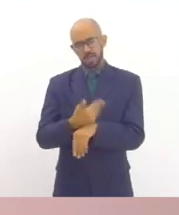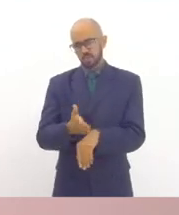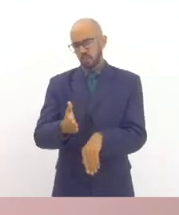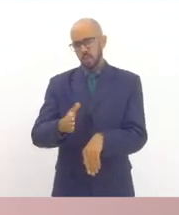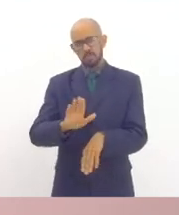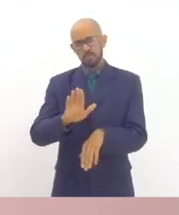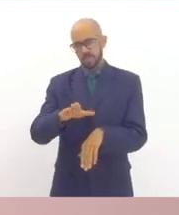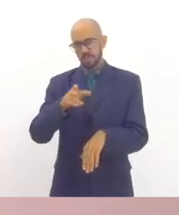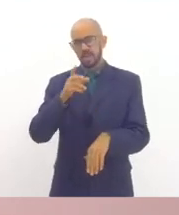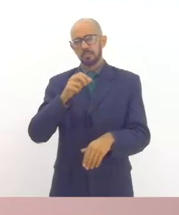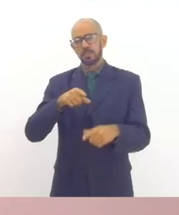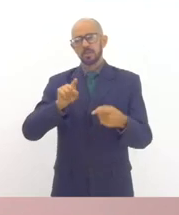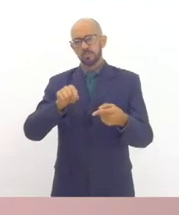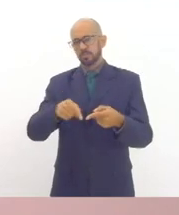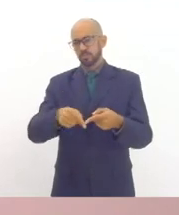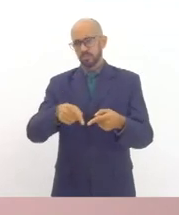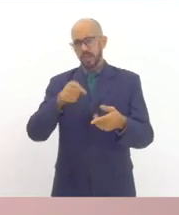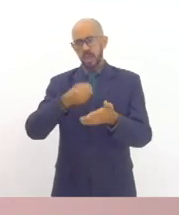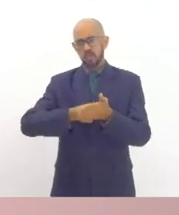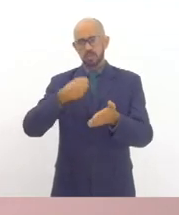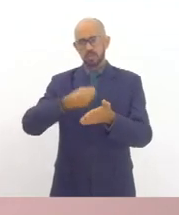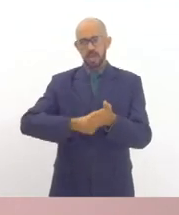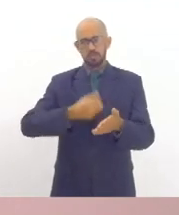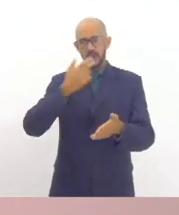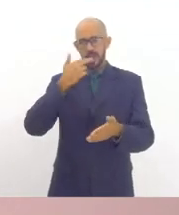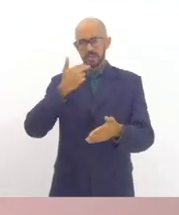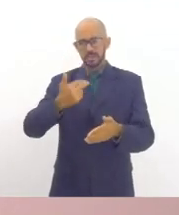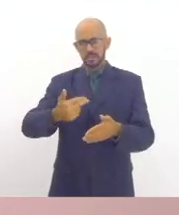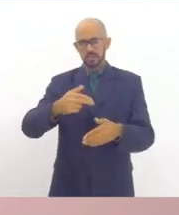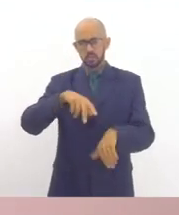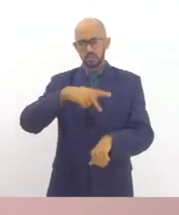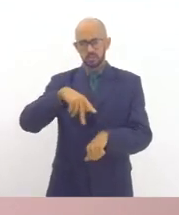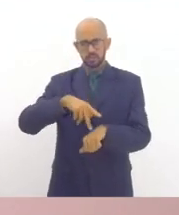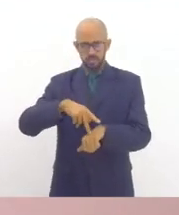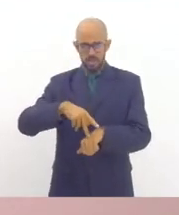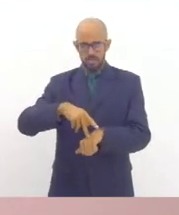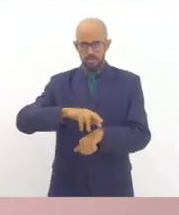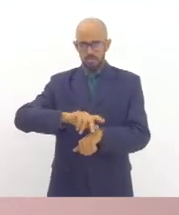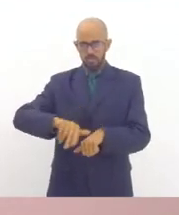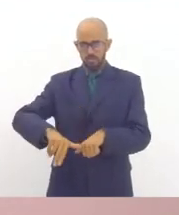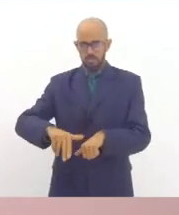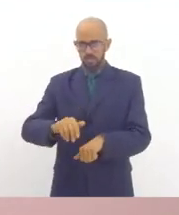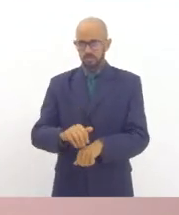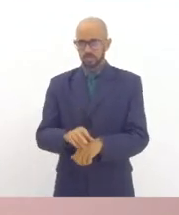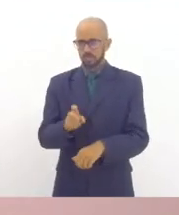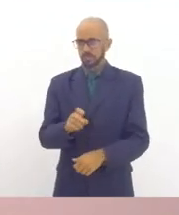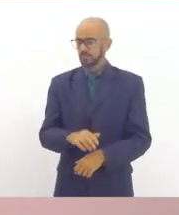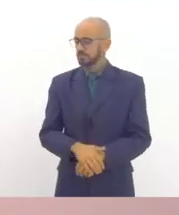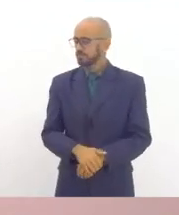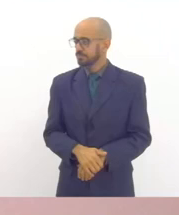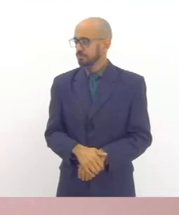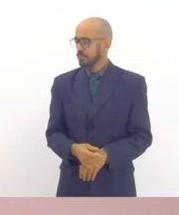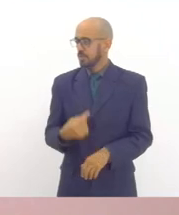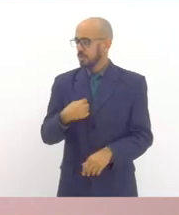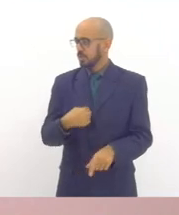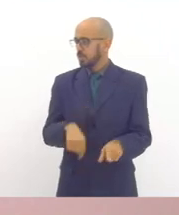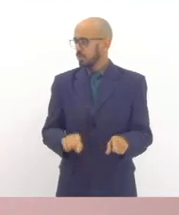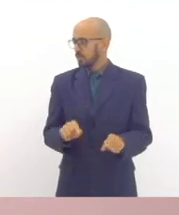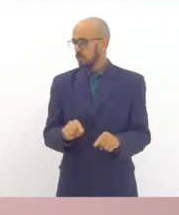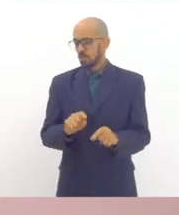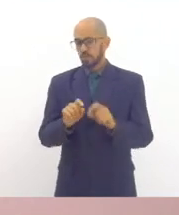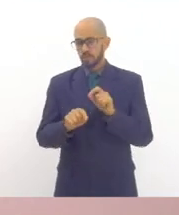línguas estrangeiras, sempre no plural. E confesso que eu fico